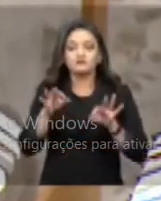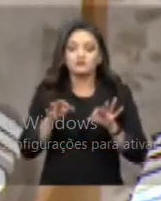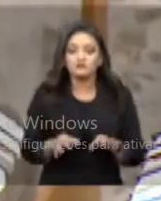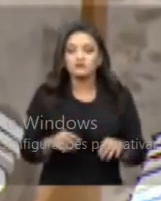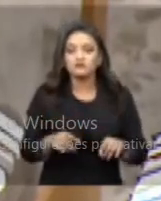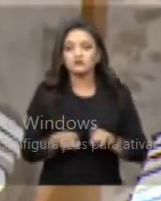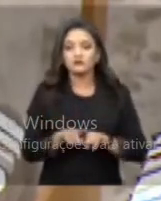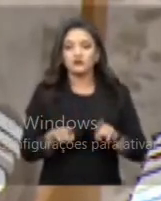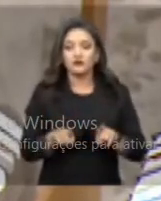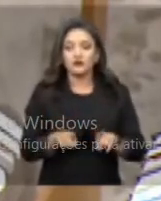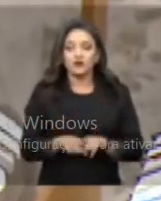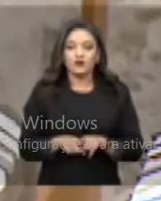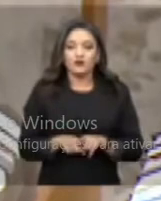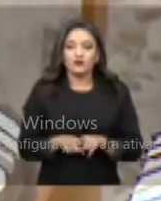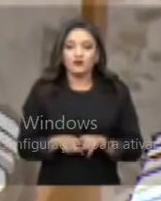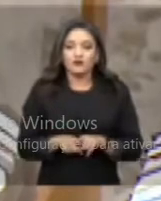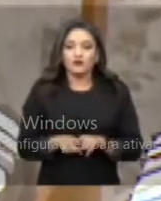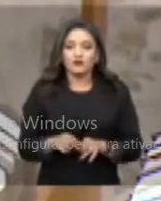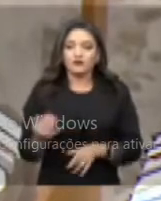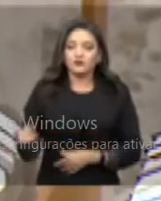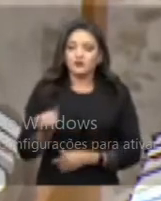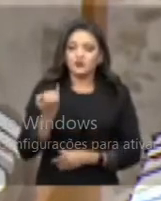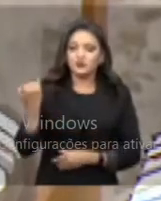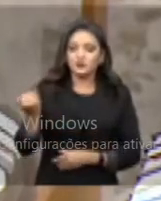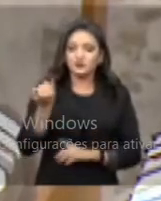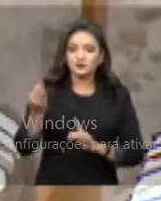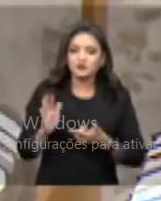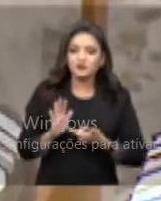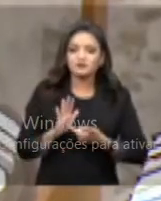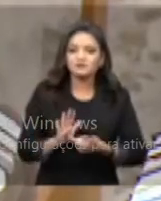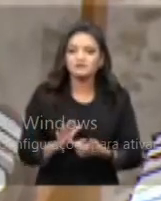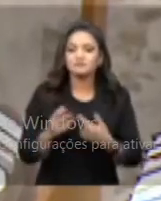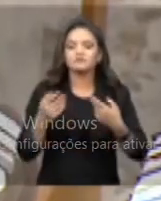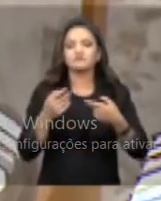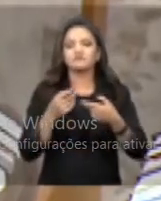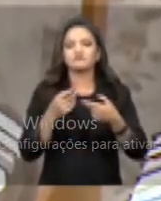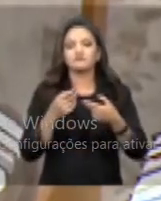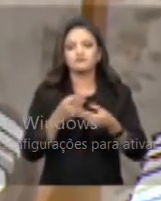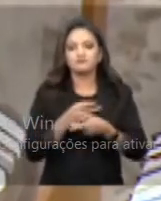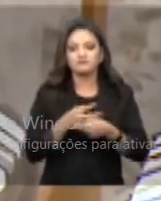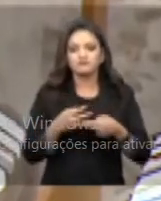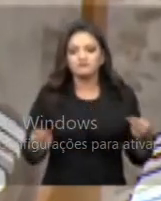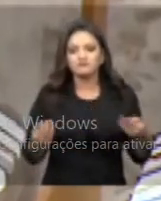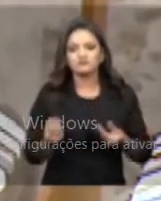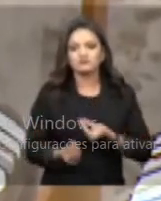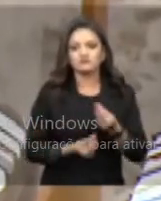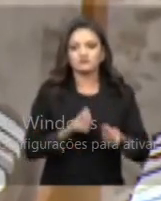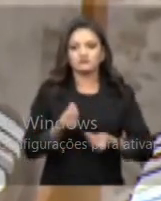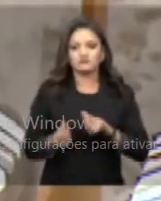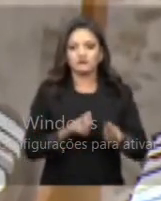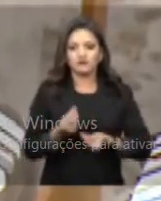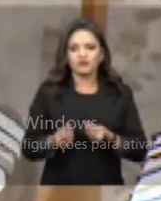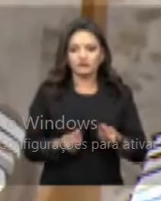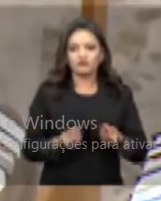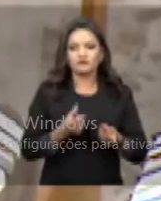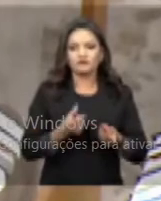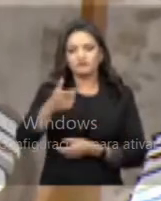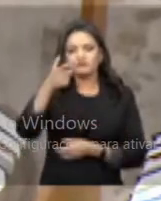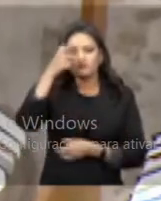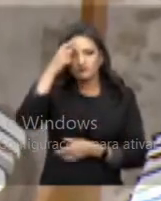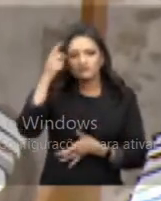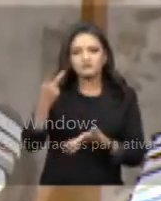de imprescindibilidade da demonstração de grau suficiente da consciência de improbidade